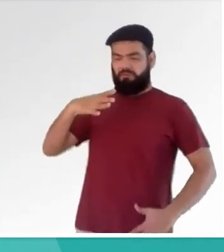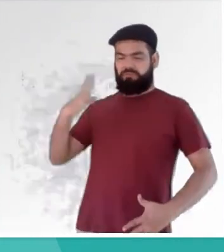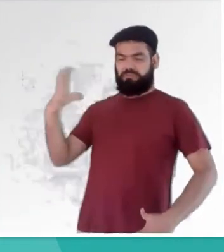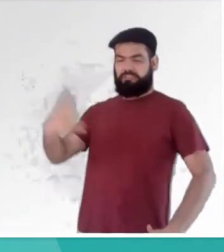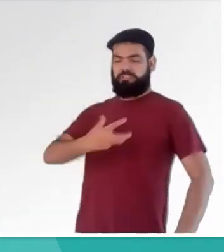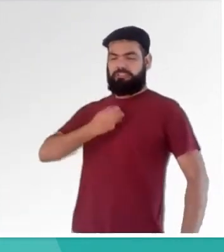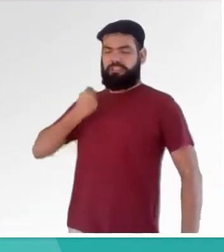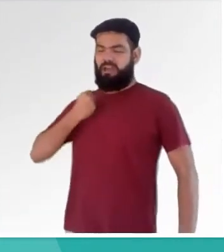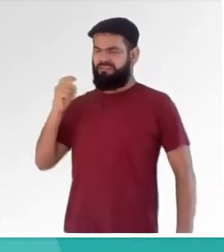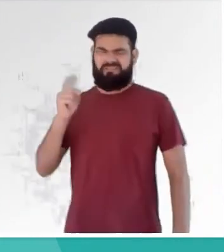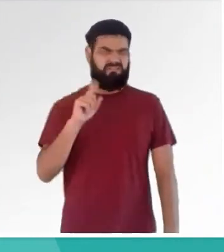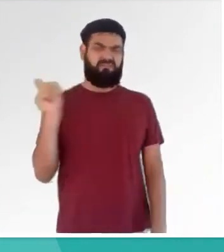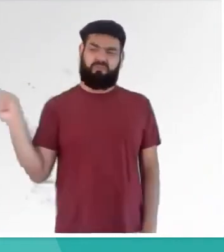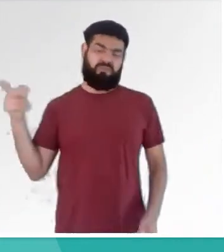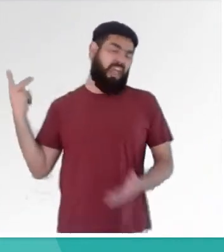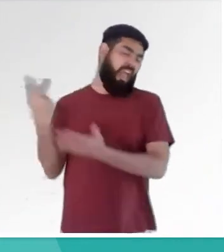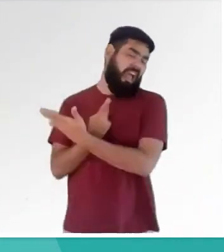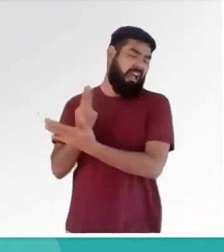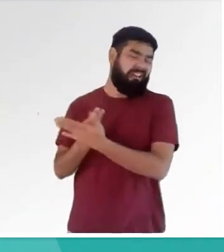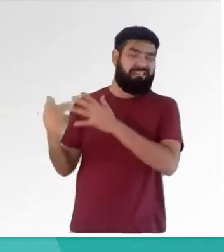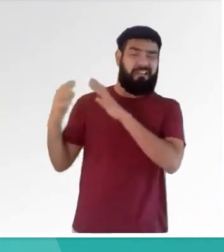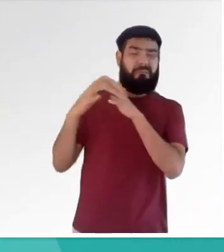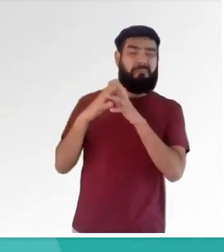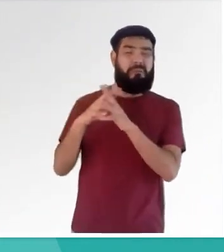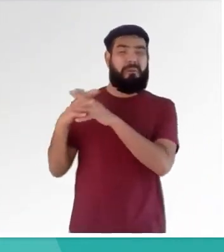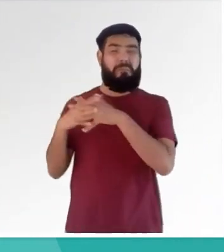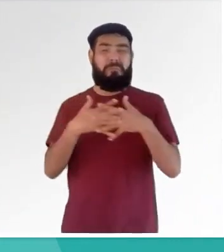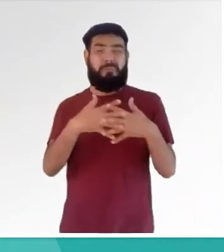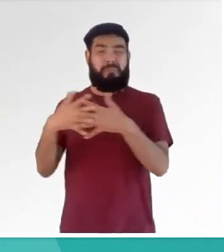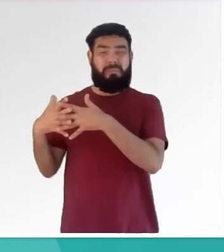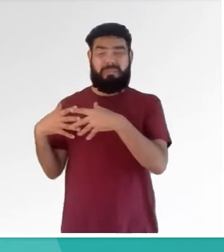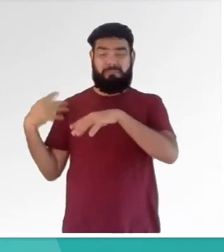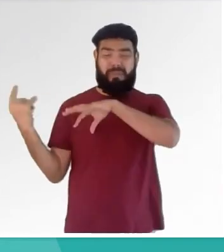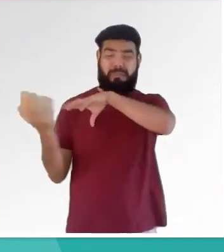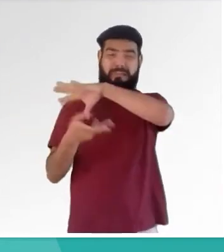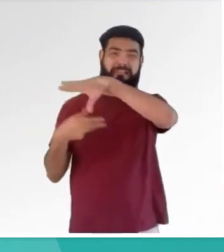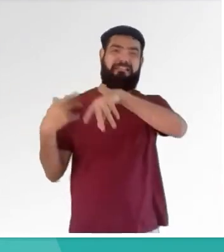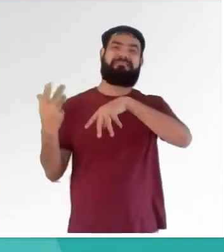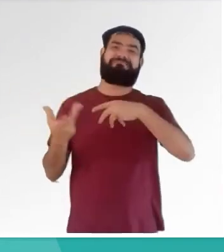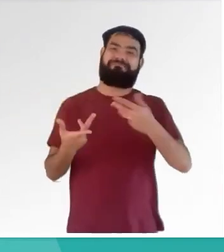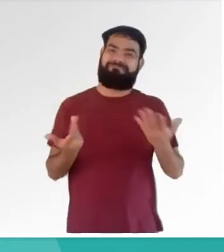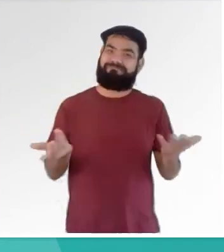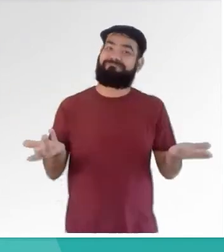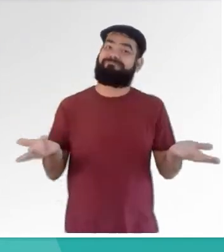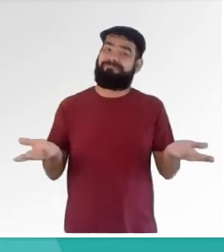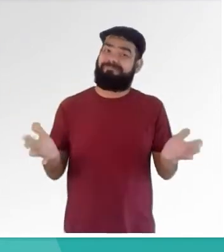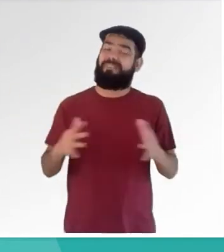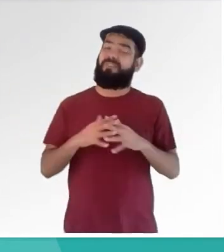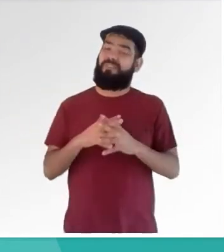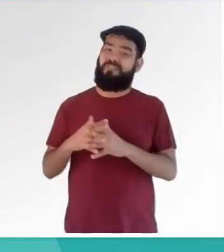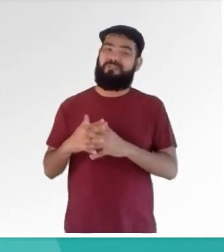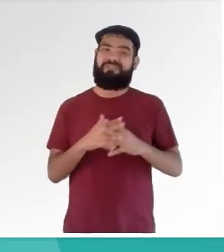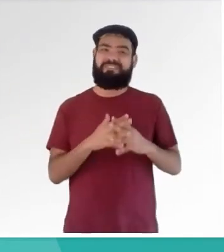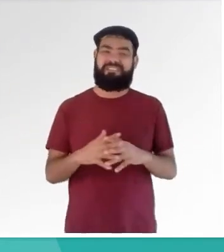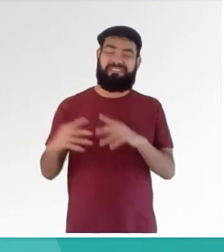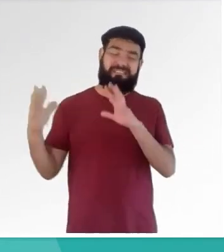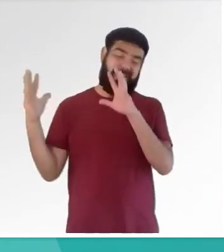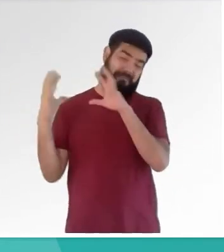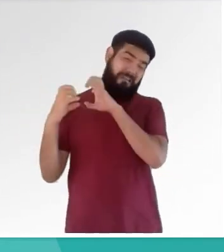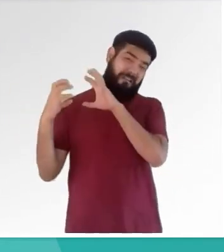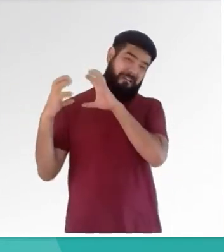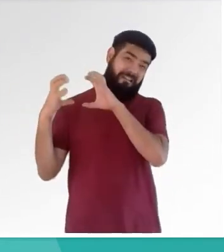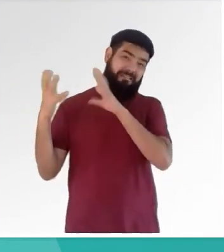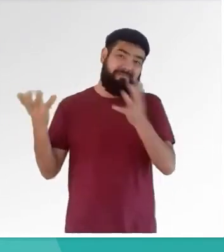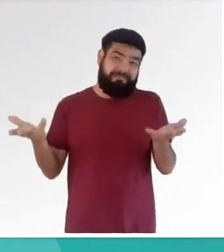criar o quê? Conflito, vai começar a criar o quê? Desarmonia, né? Confusão, intriga. Não é